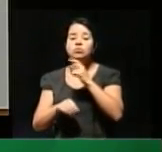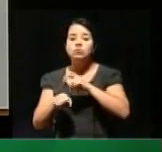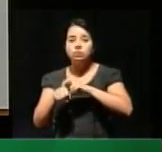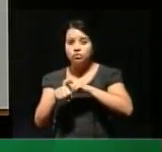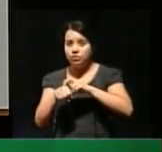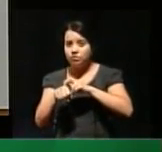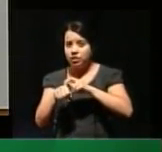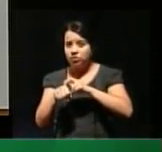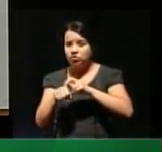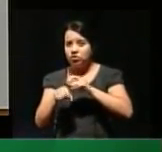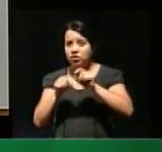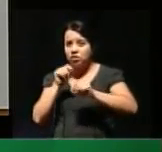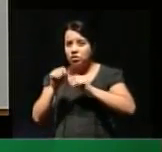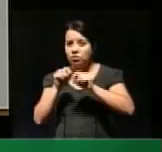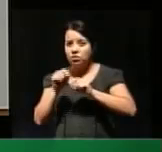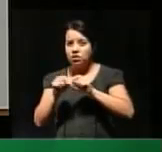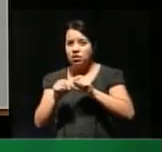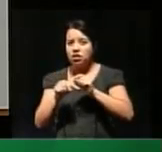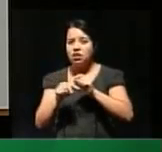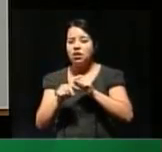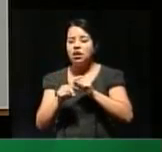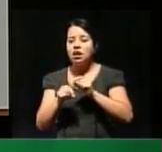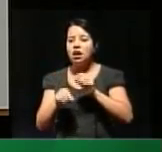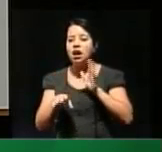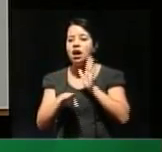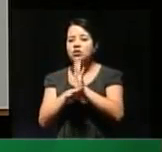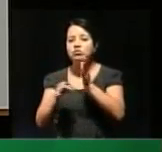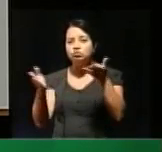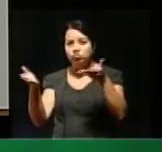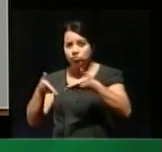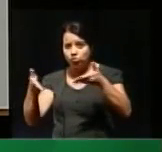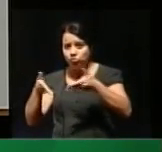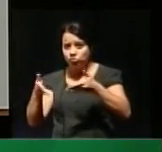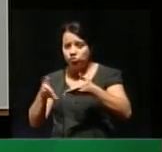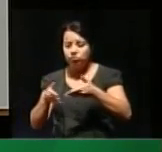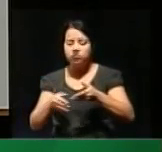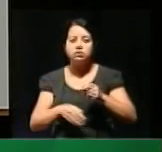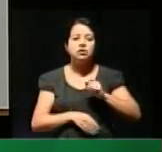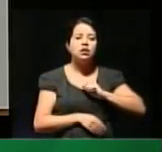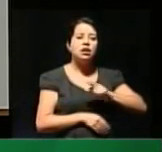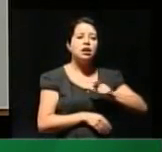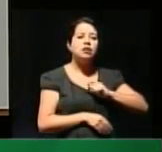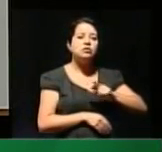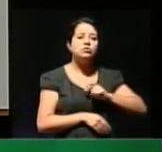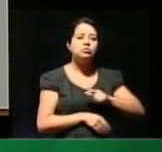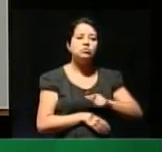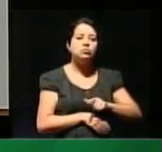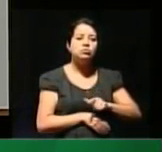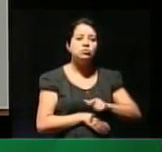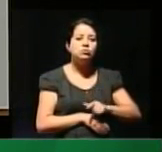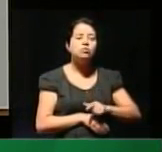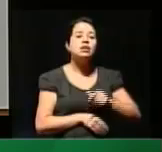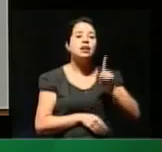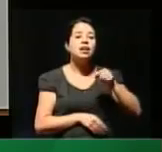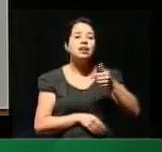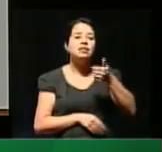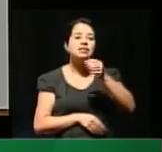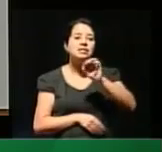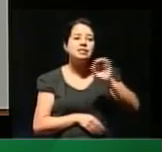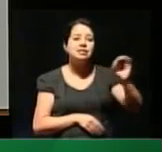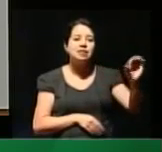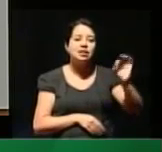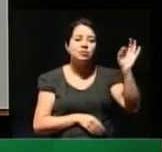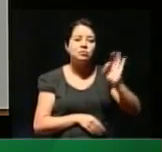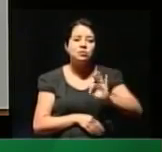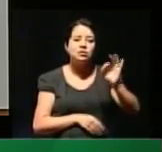cobertura atual, né, no Peru. E o azul é se você tiver 100%, se você tiver programas que